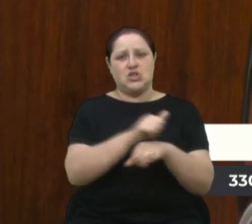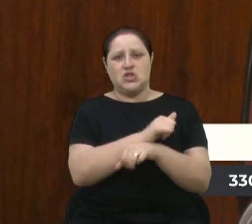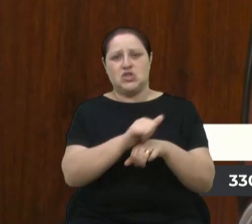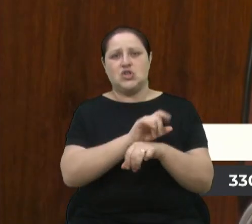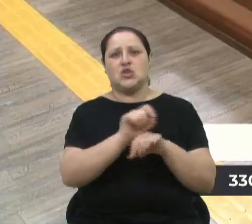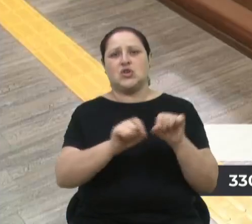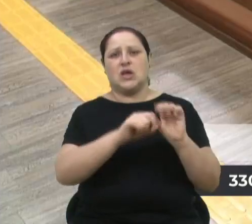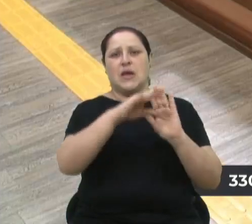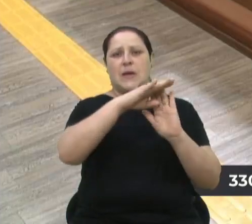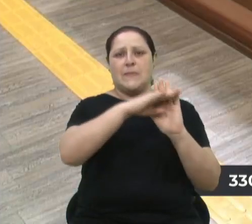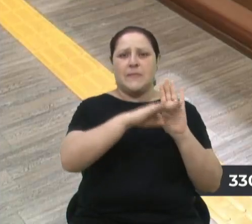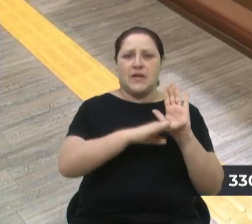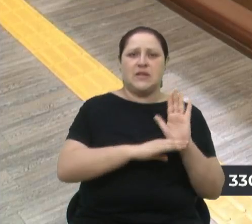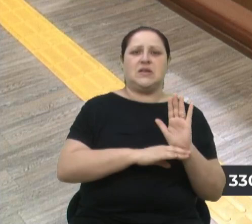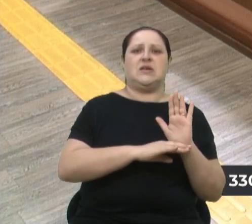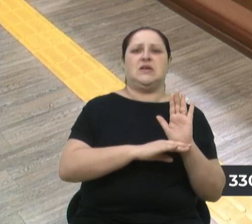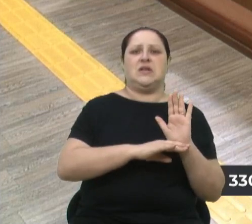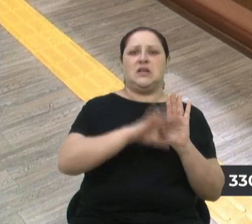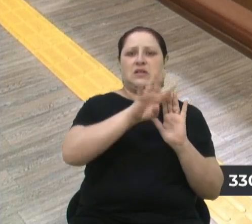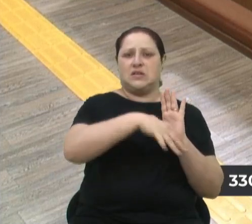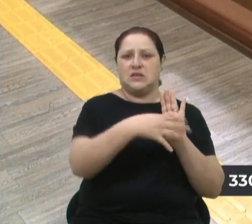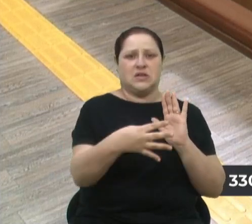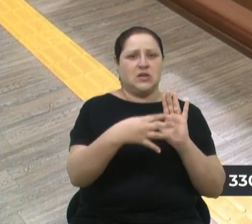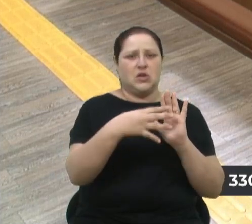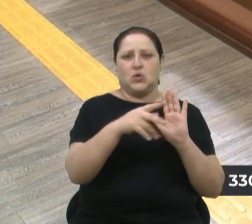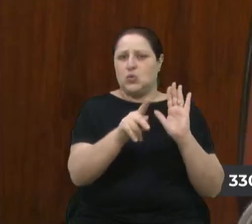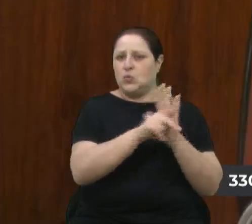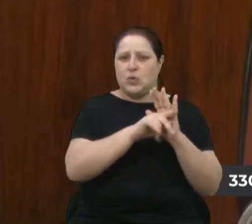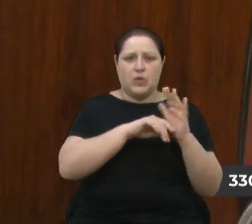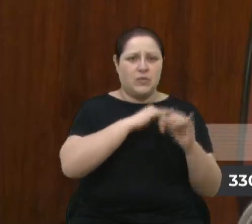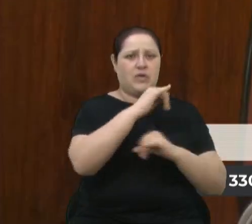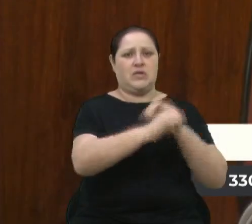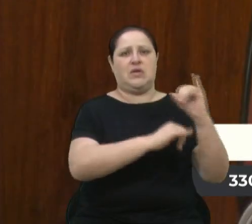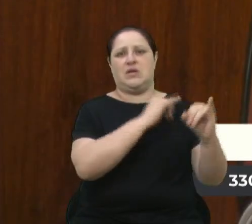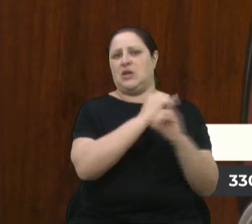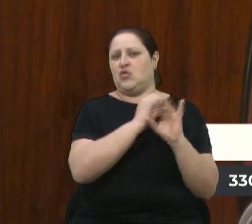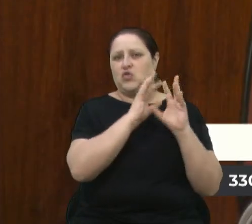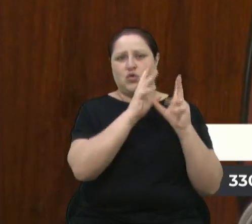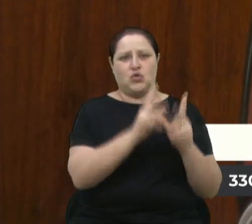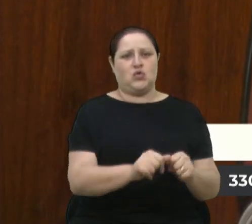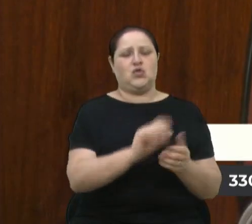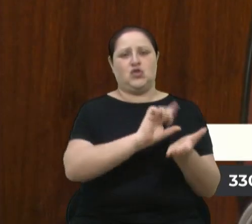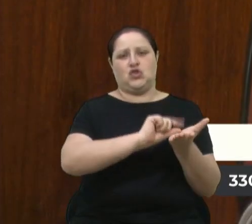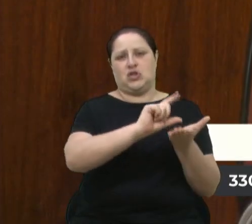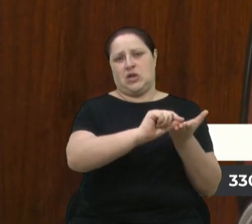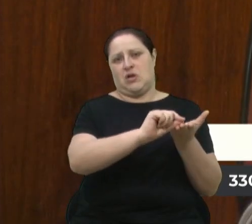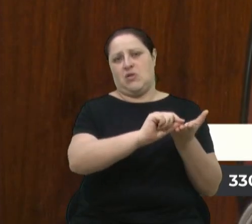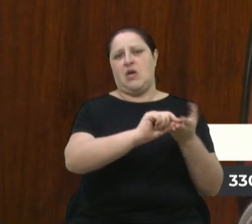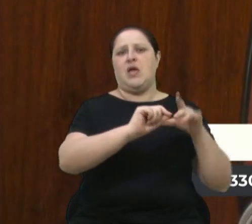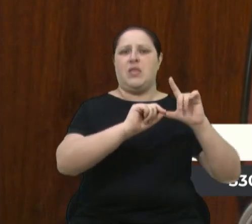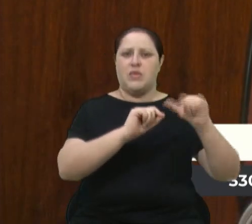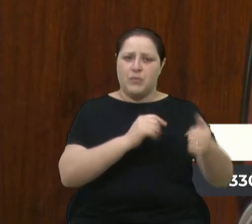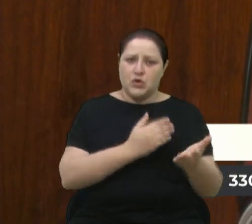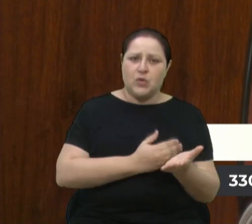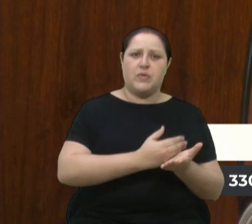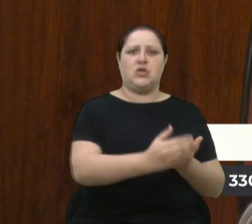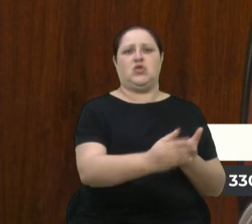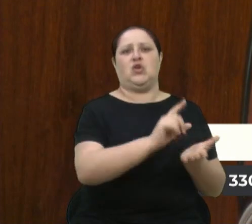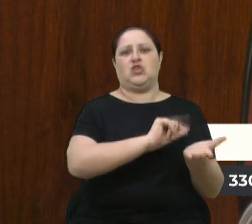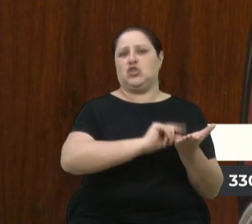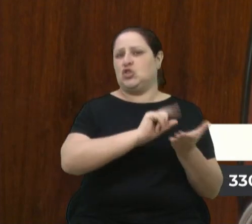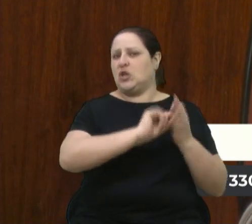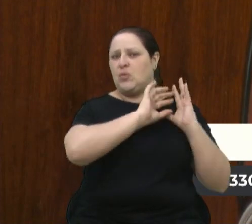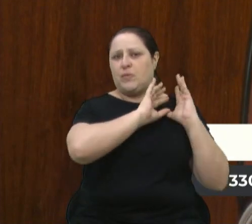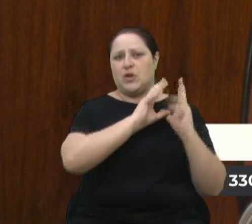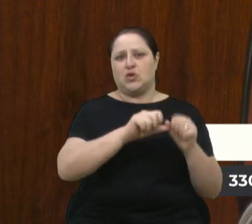as planilhas fossem online, fossem de forma digitalizada, e, a partir daí, as planilhas foram para